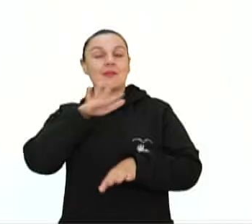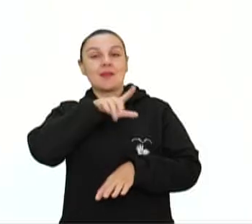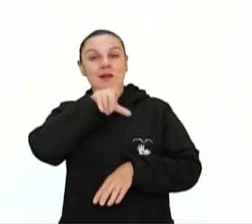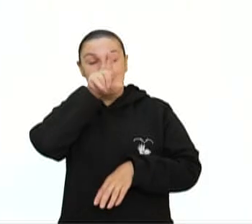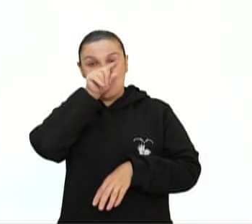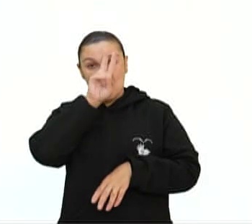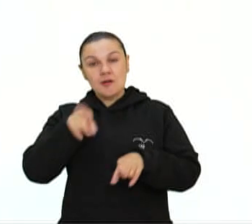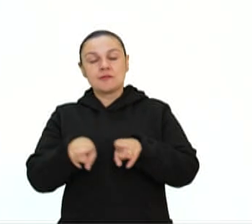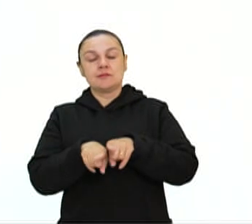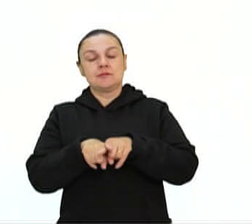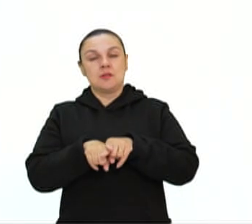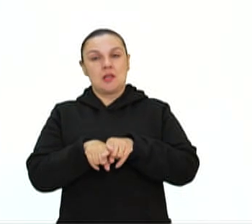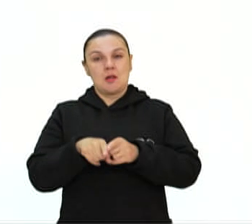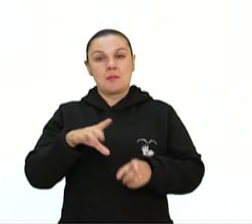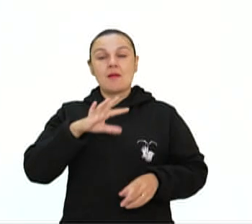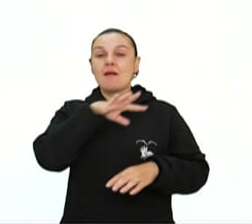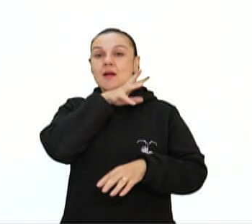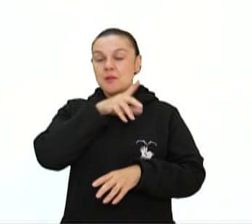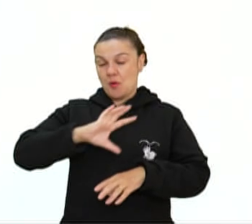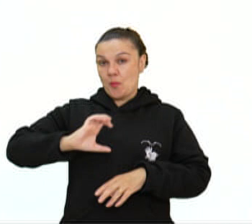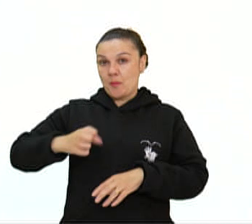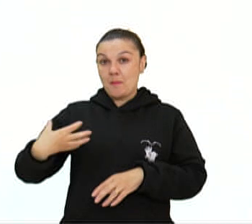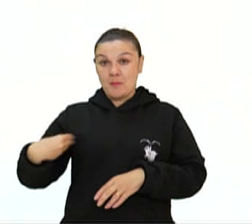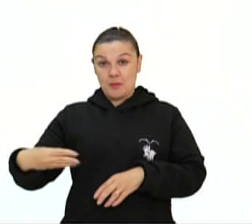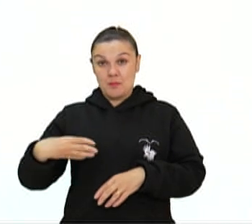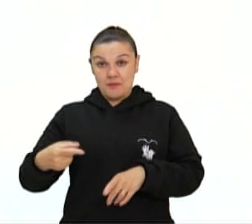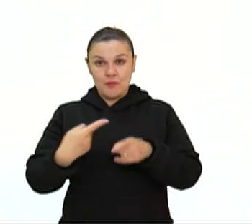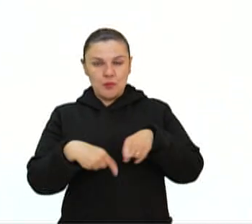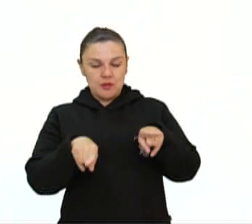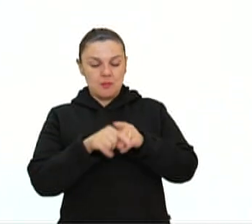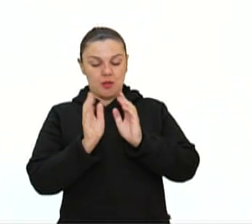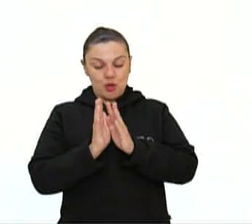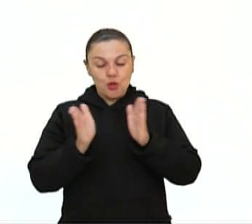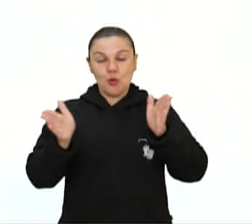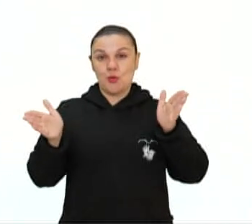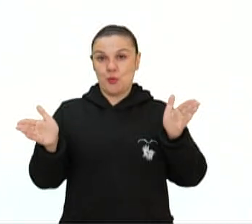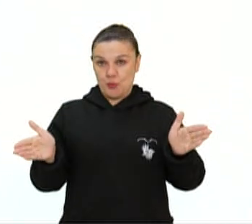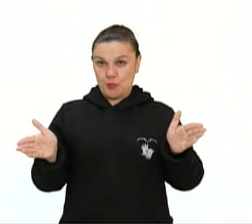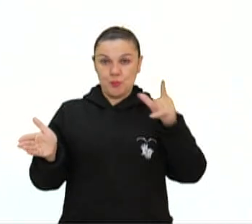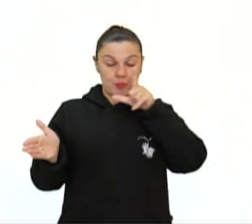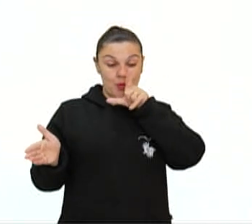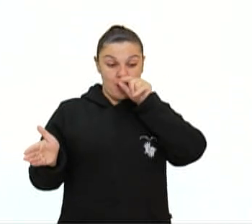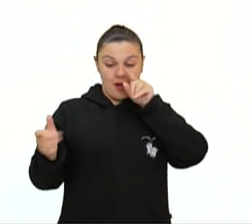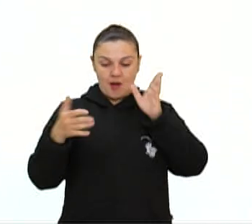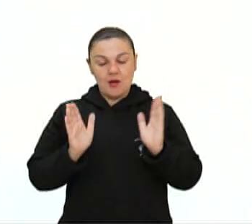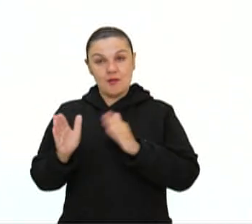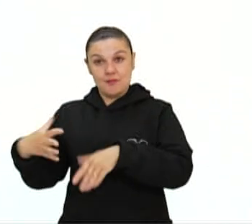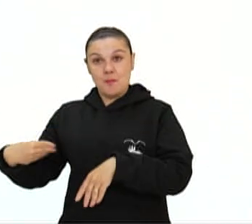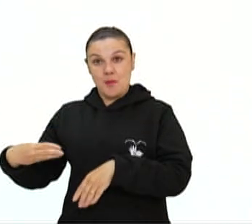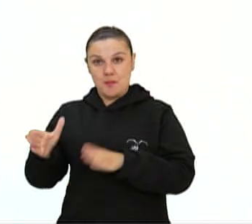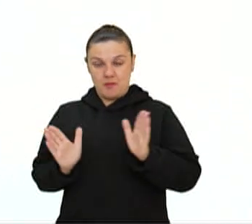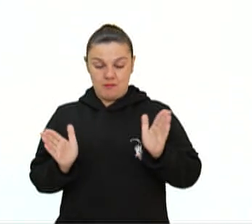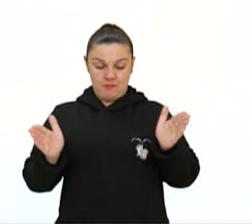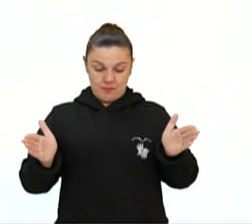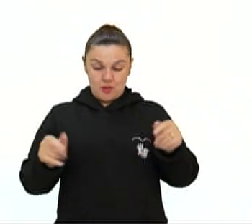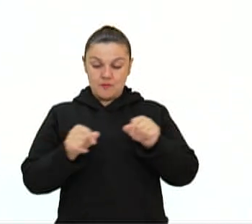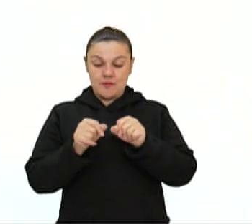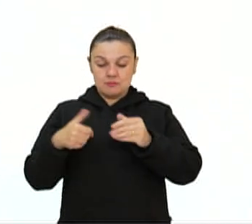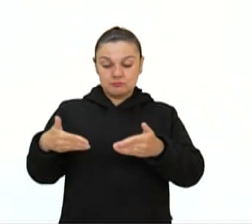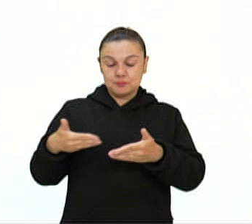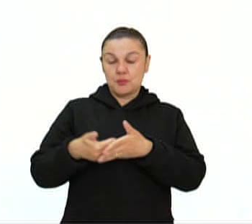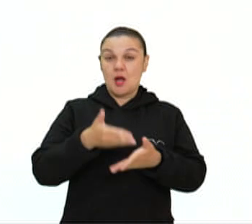aqui, vertebrados, caracterizar aves e mamíferos como grupos distintos, diferenciar esses dois grupos, e fazer uma revisão da